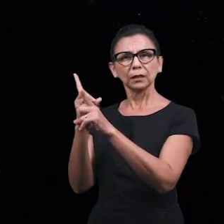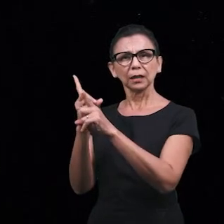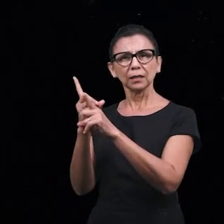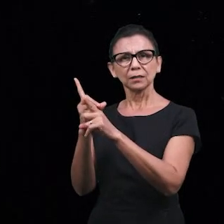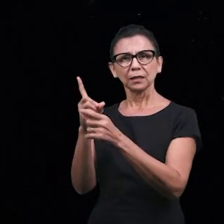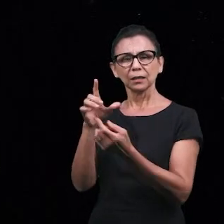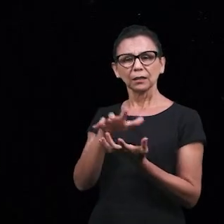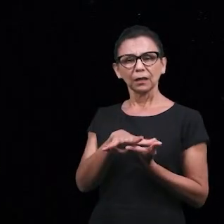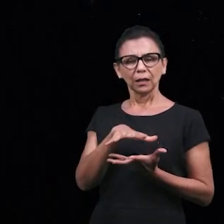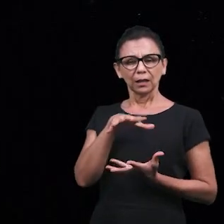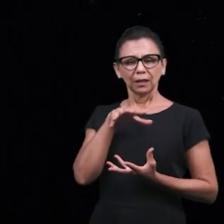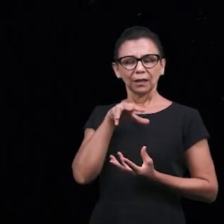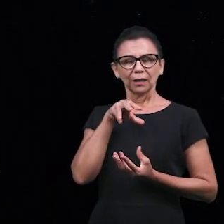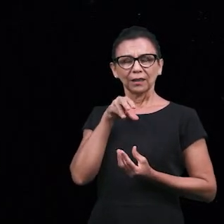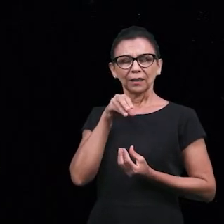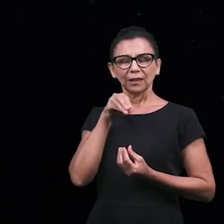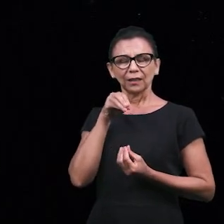Amor que aquece a